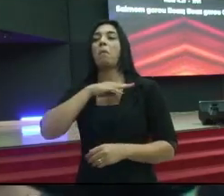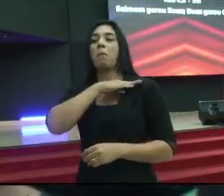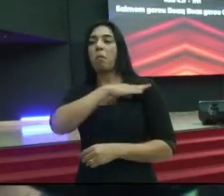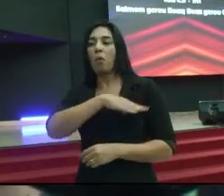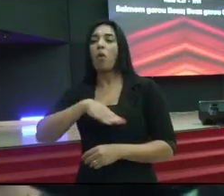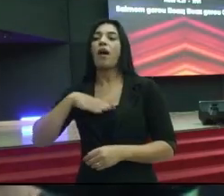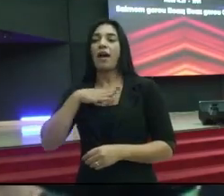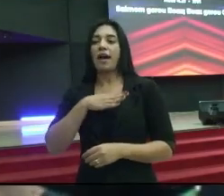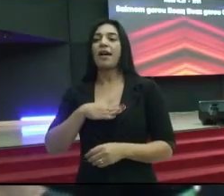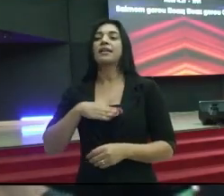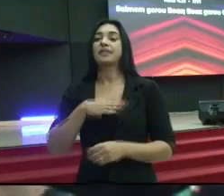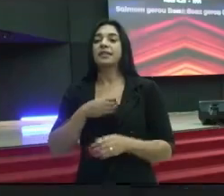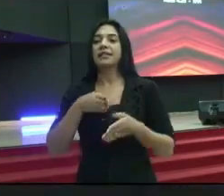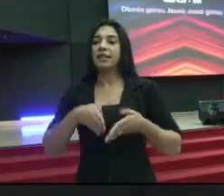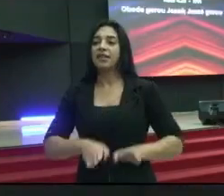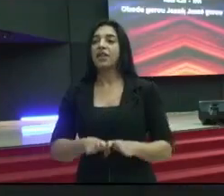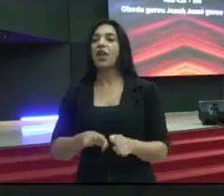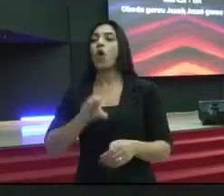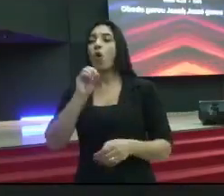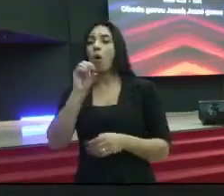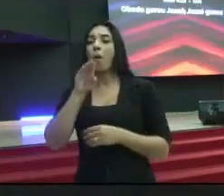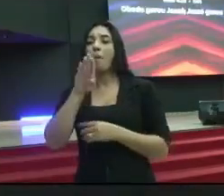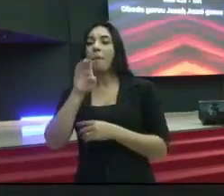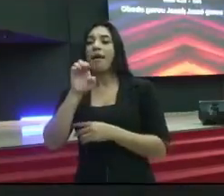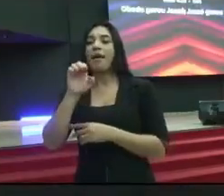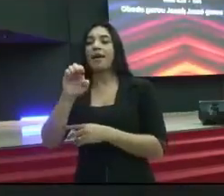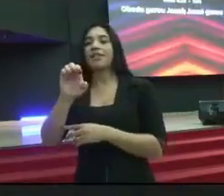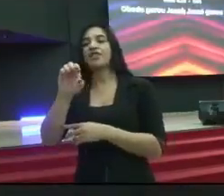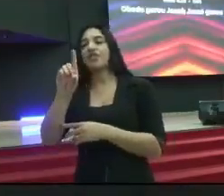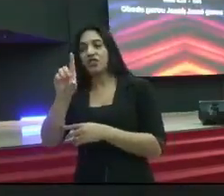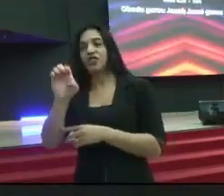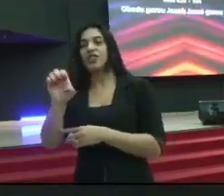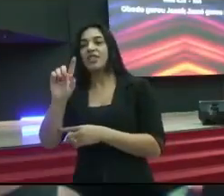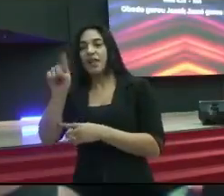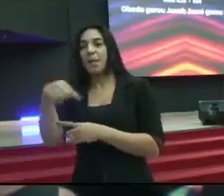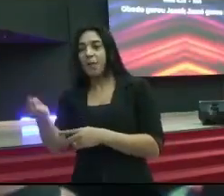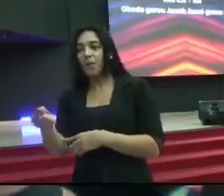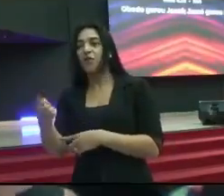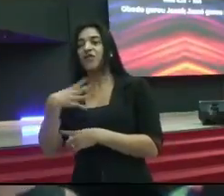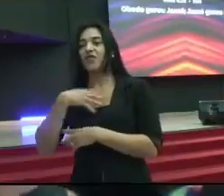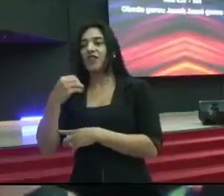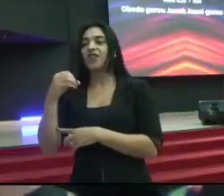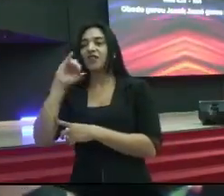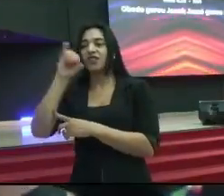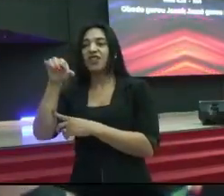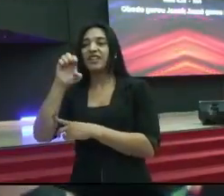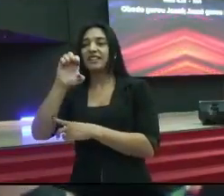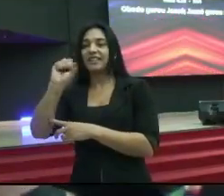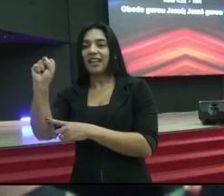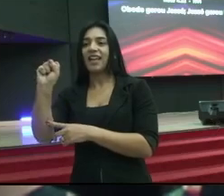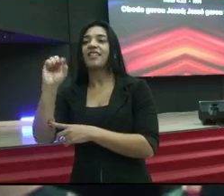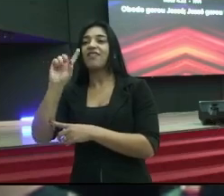gerou Obed, Obed gerou Jessé, e Jessé gerou Davi.